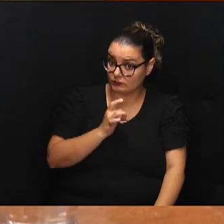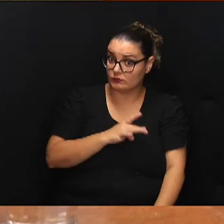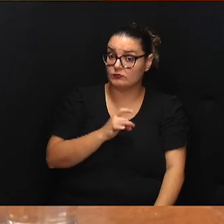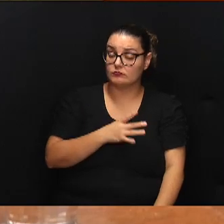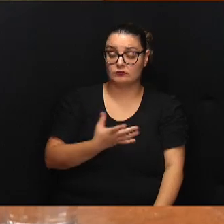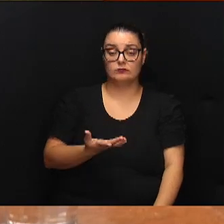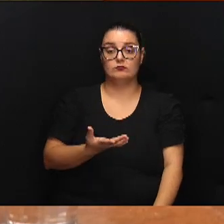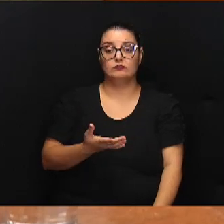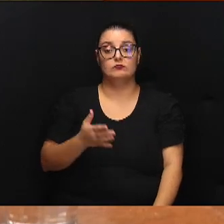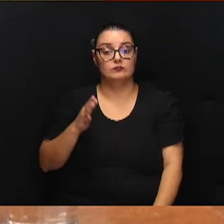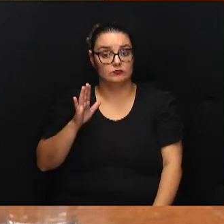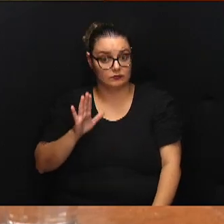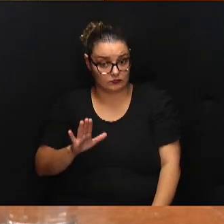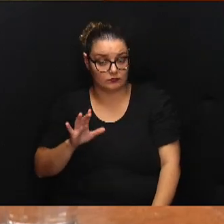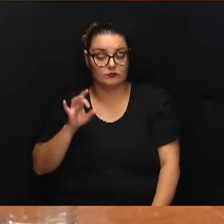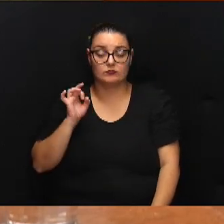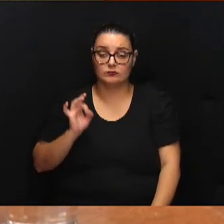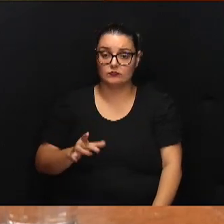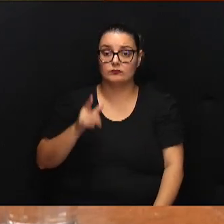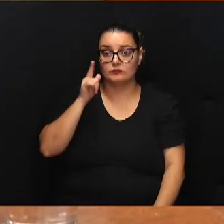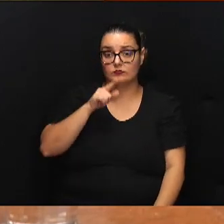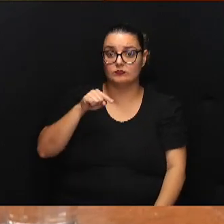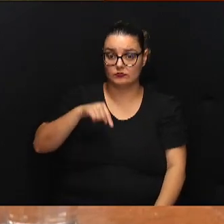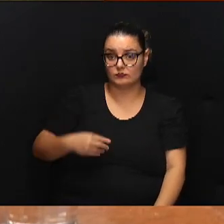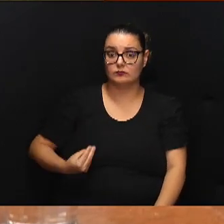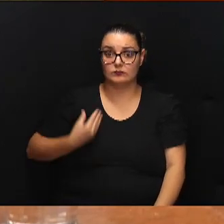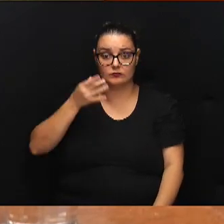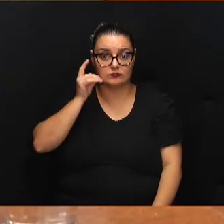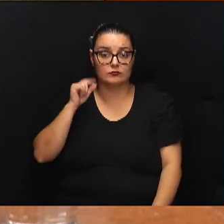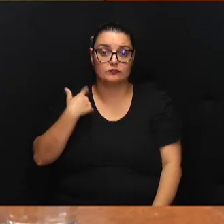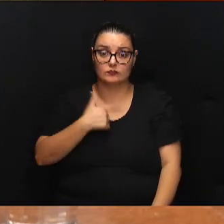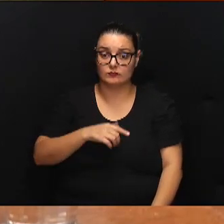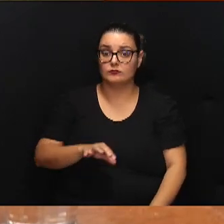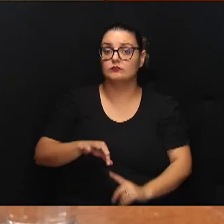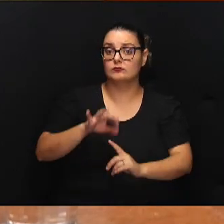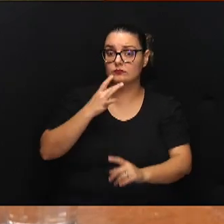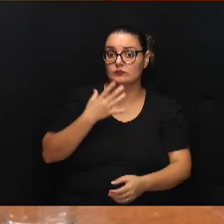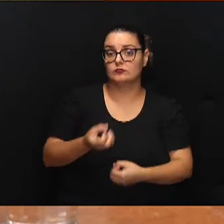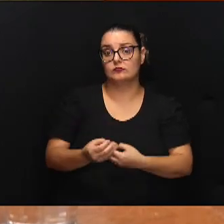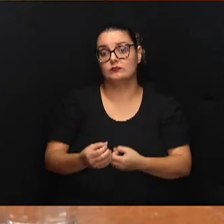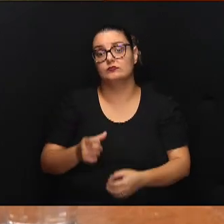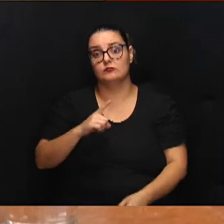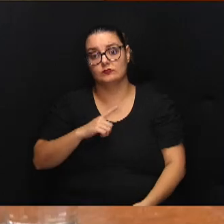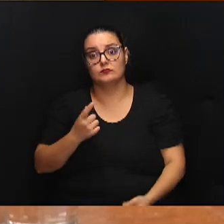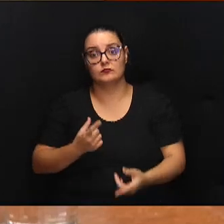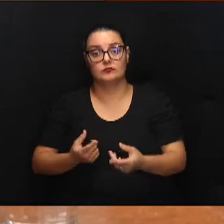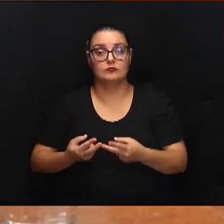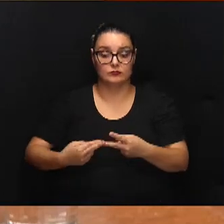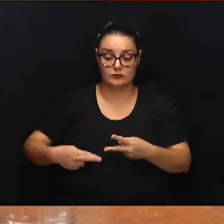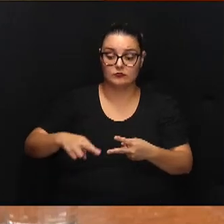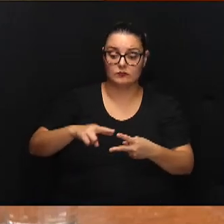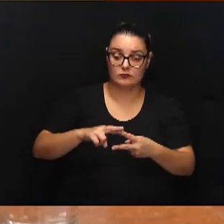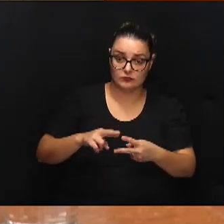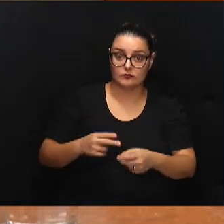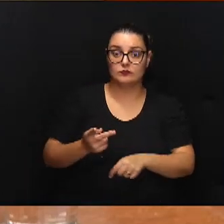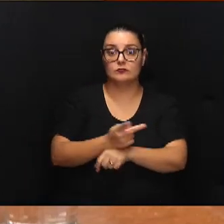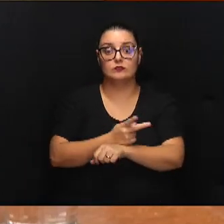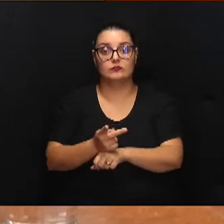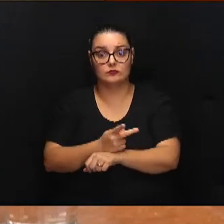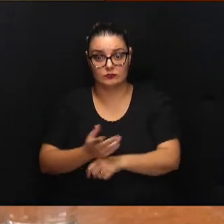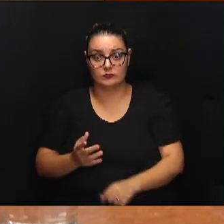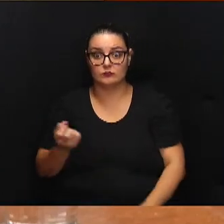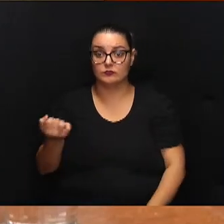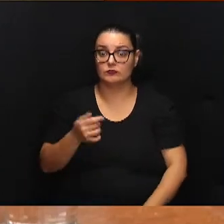mas a gente só conseguiu estar aqui hoje porque somos privilegiados de ter informação, de ter recursos e de correr atrás. E